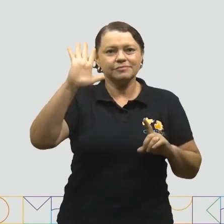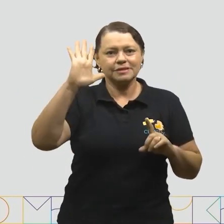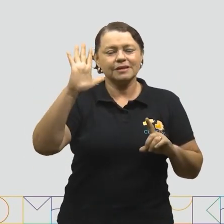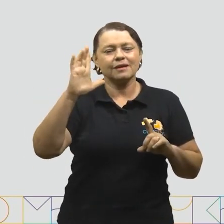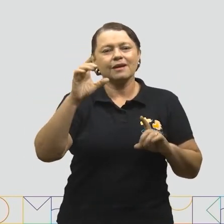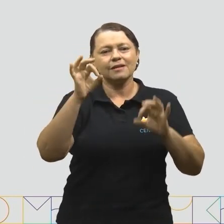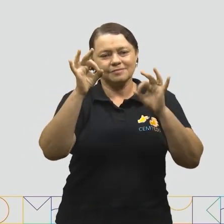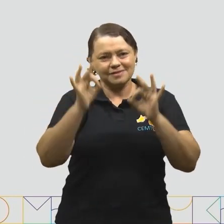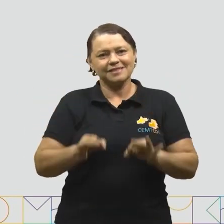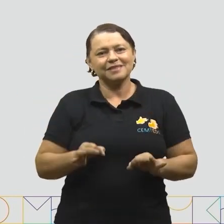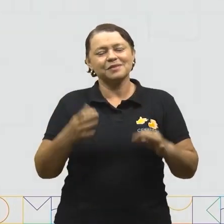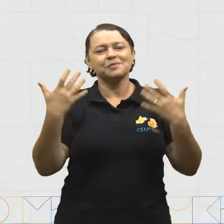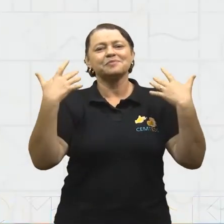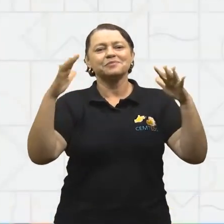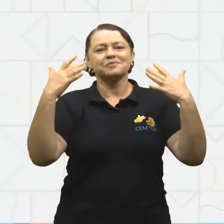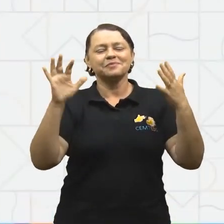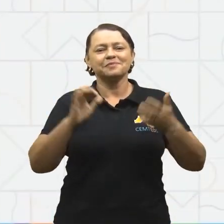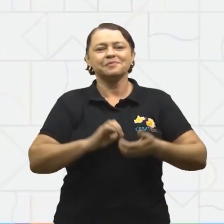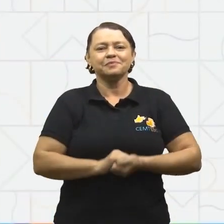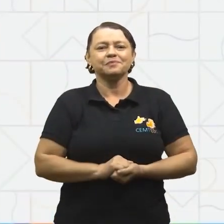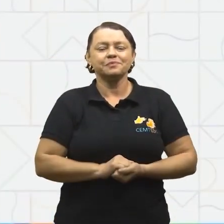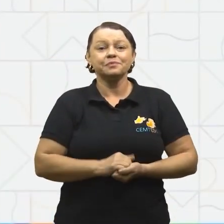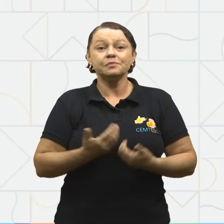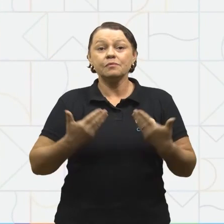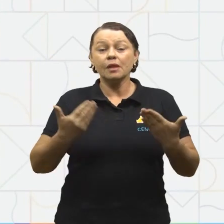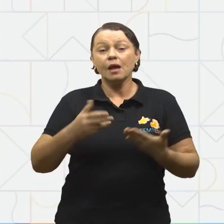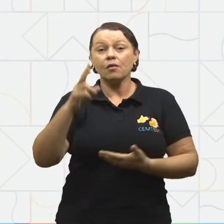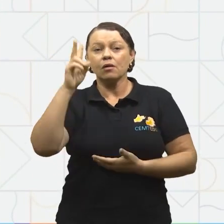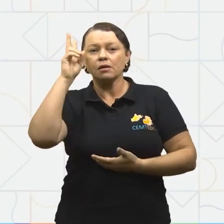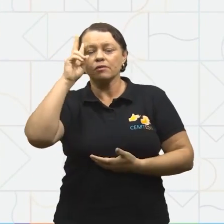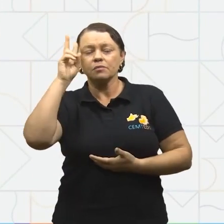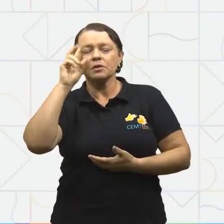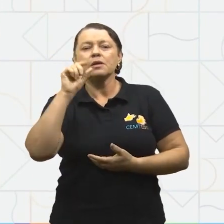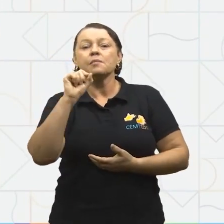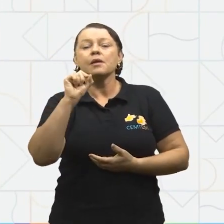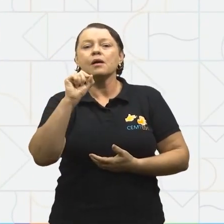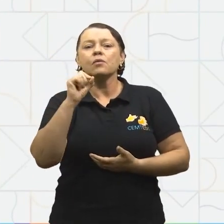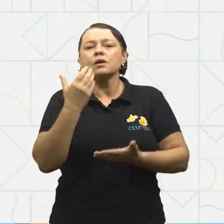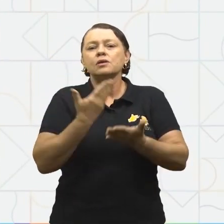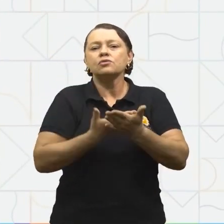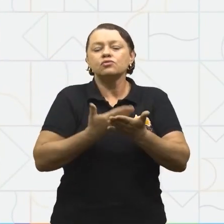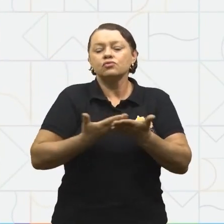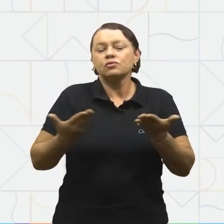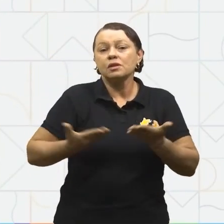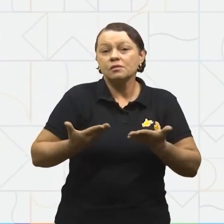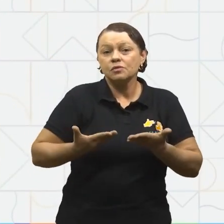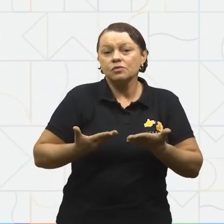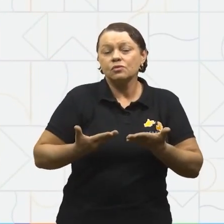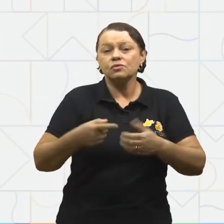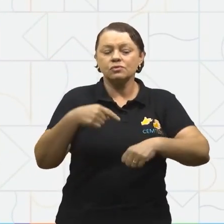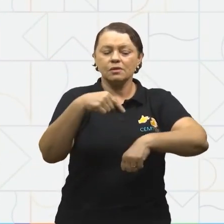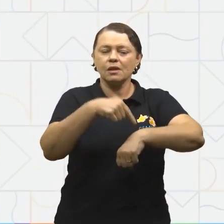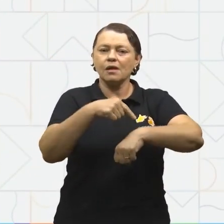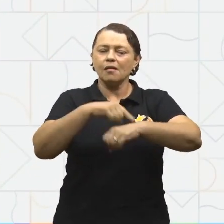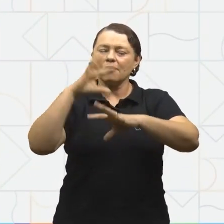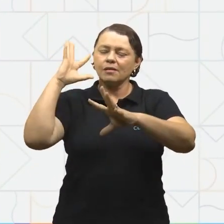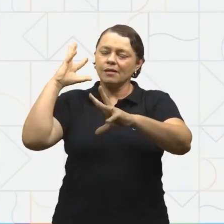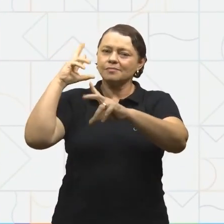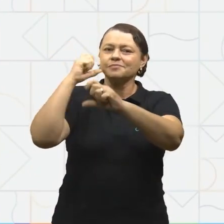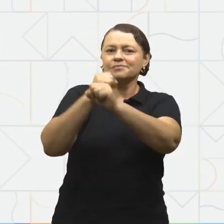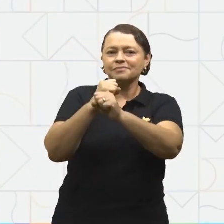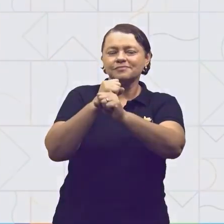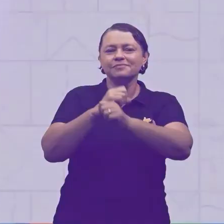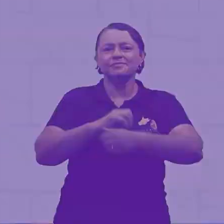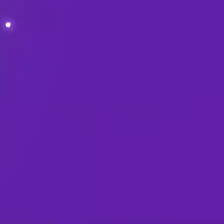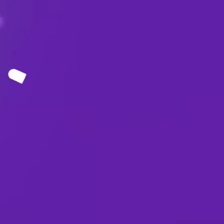você acertou, parabéns. Agora, vamos lembrar um pouco do que vimos na aula de hoje. Chegou a hora da